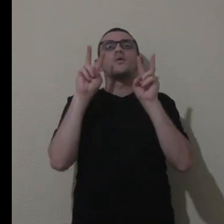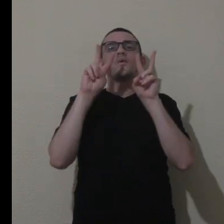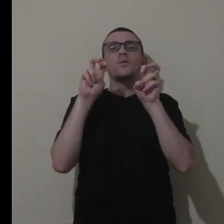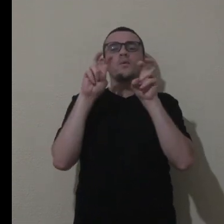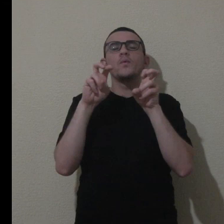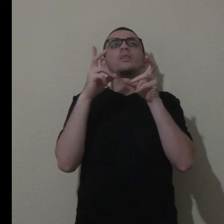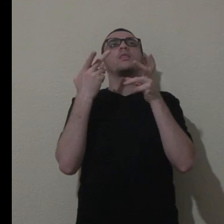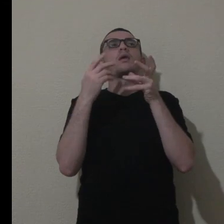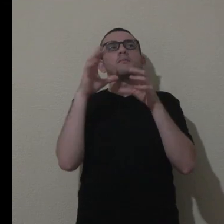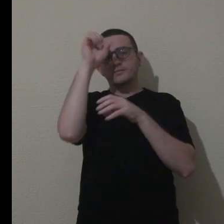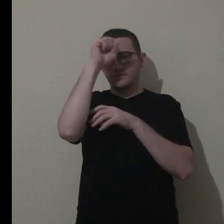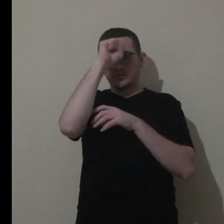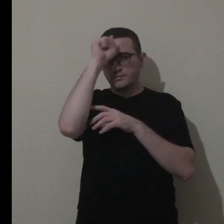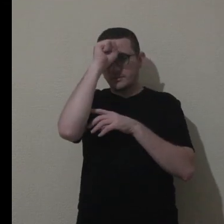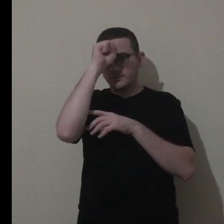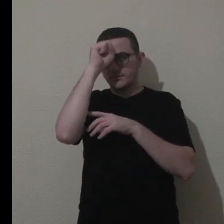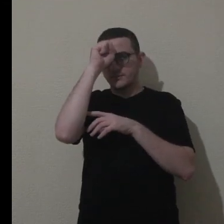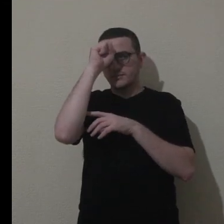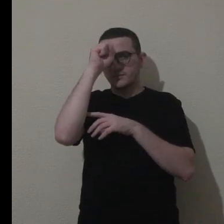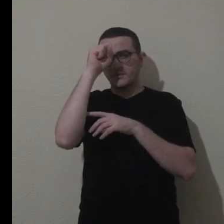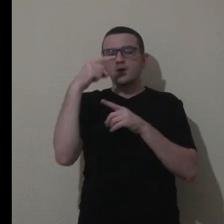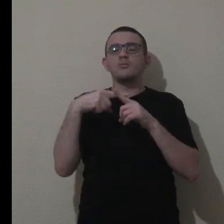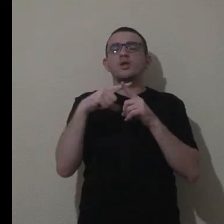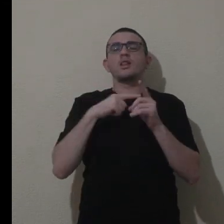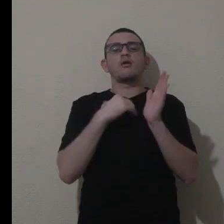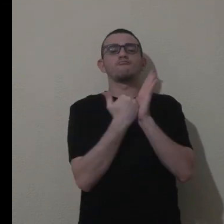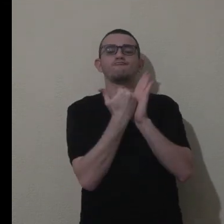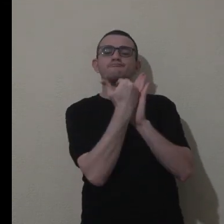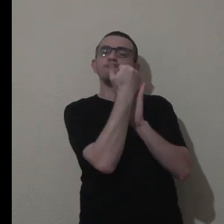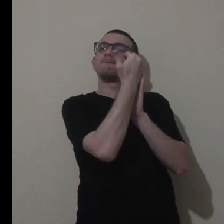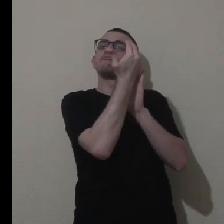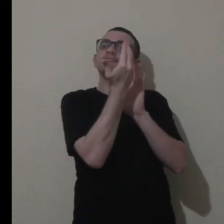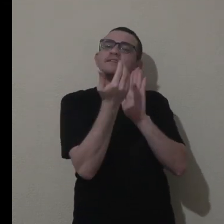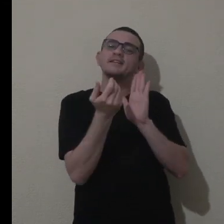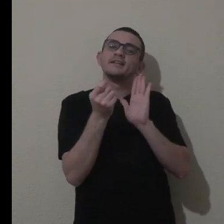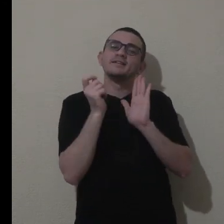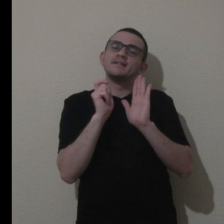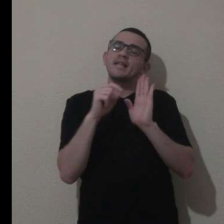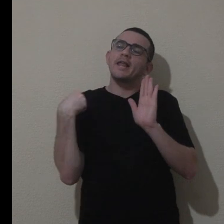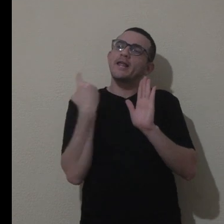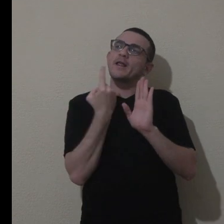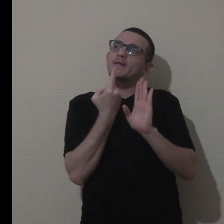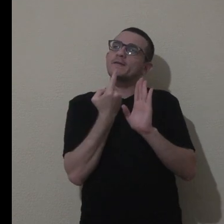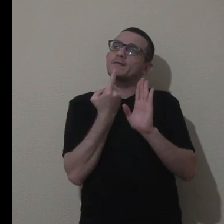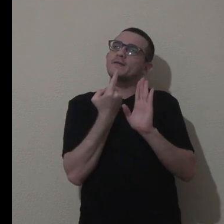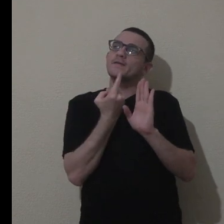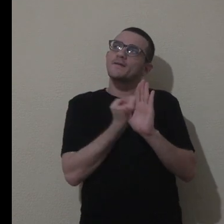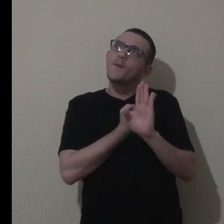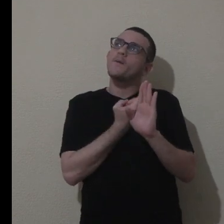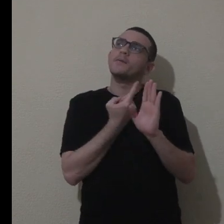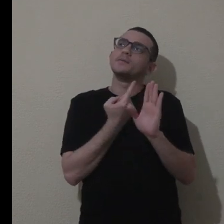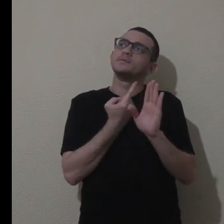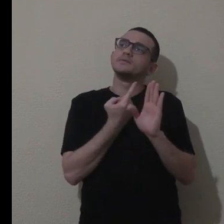a questão da aprendizagem, né, que tem vários níveis que seja, e muitas vezes